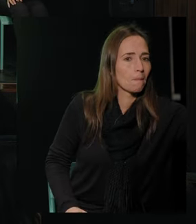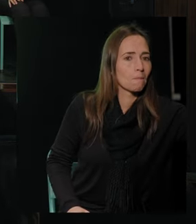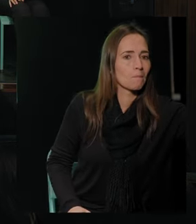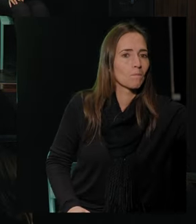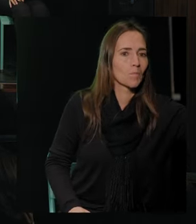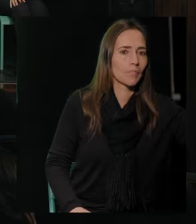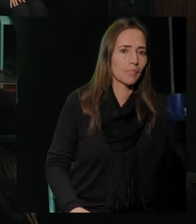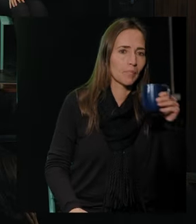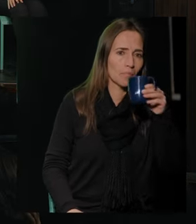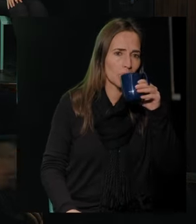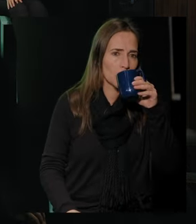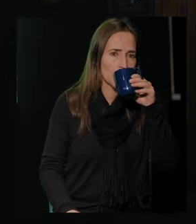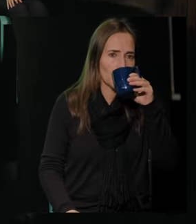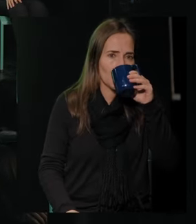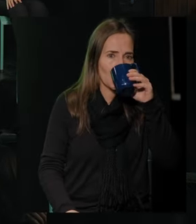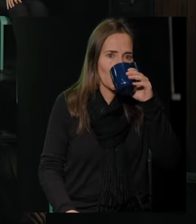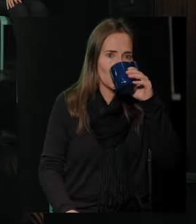Sim?